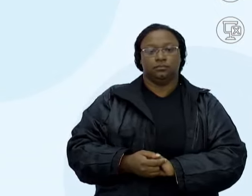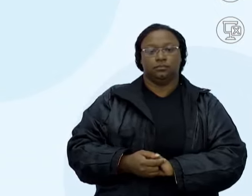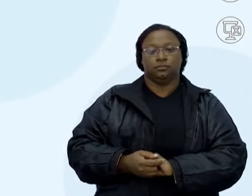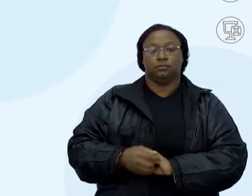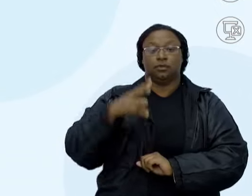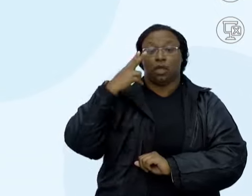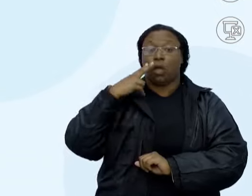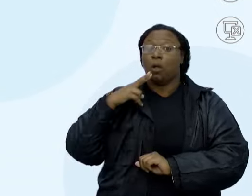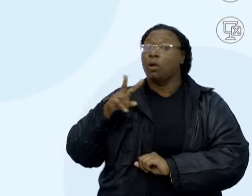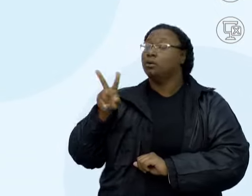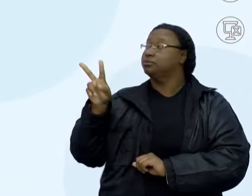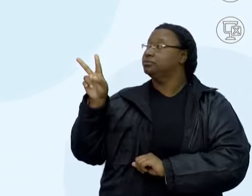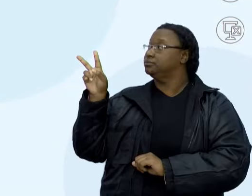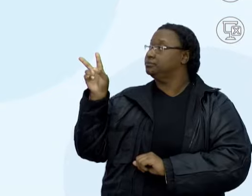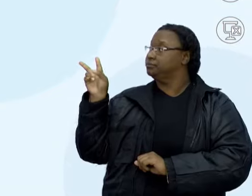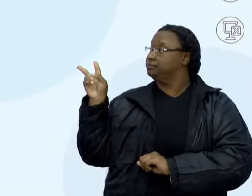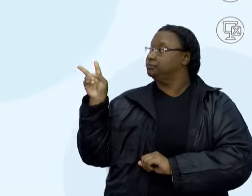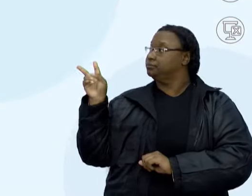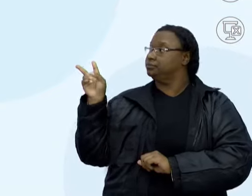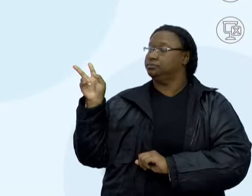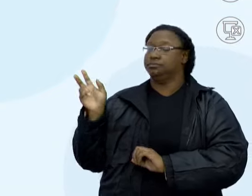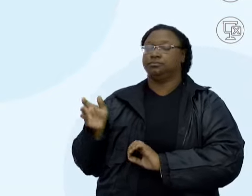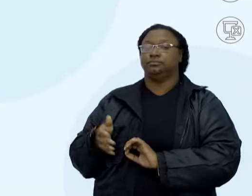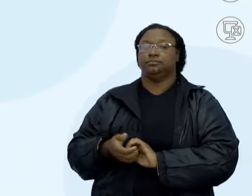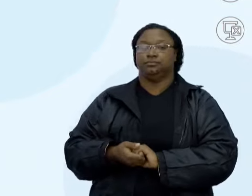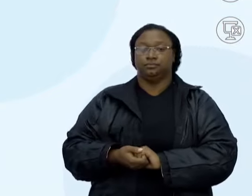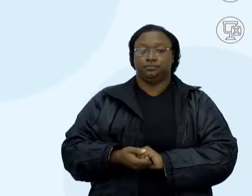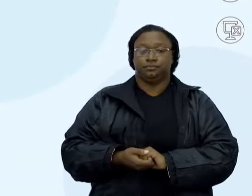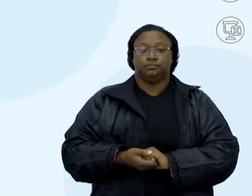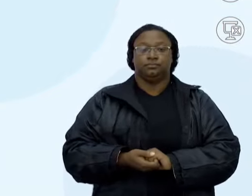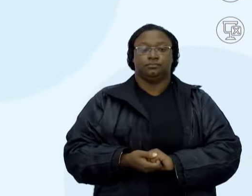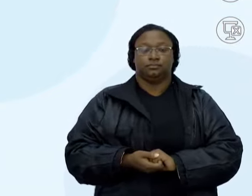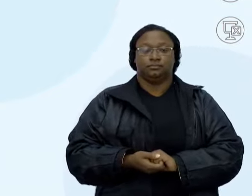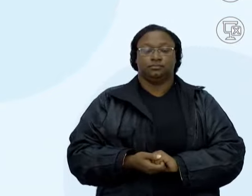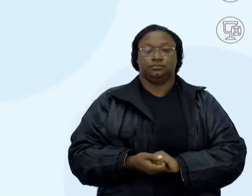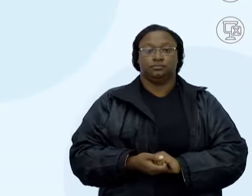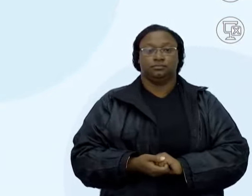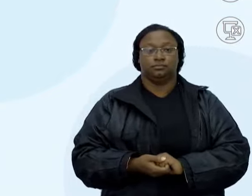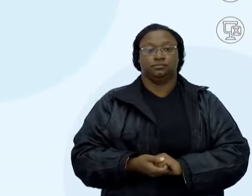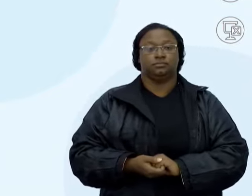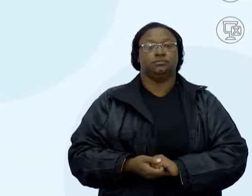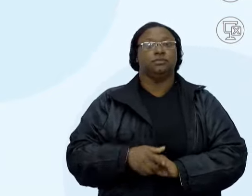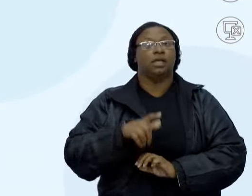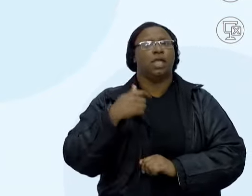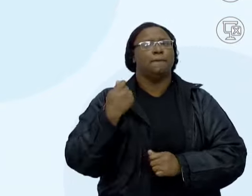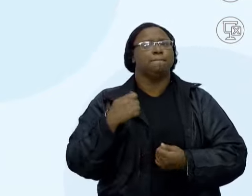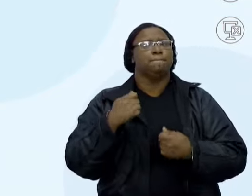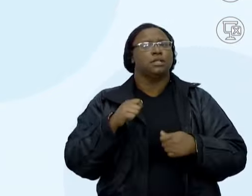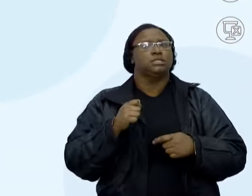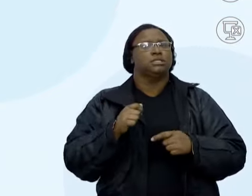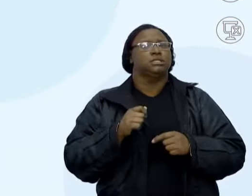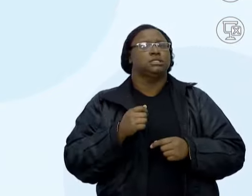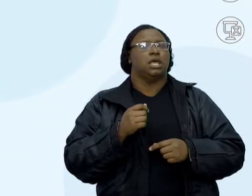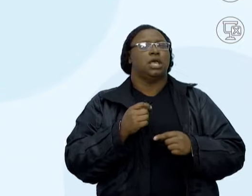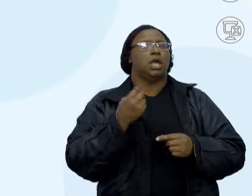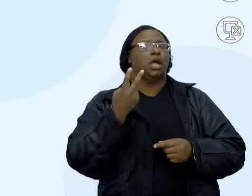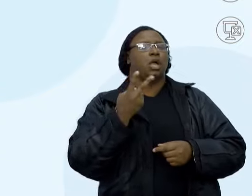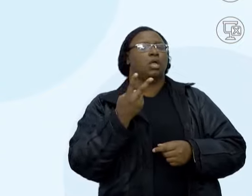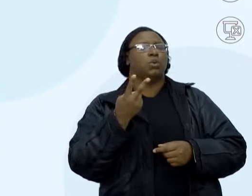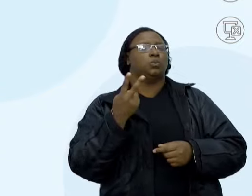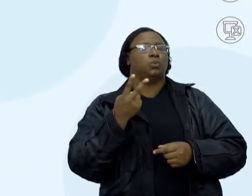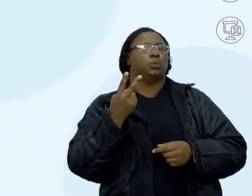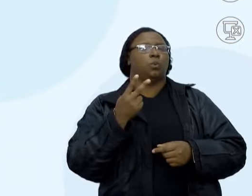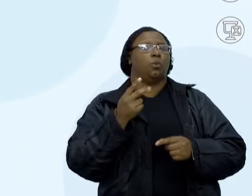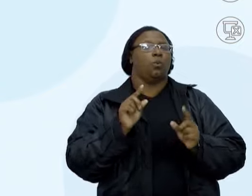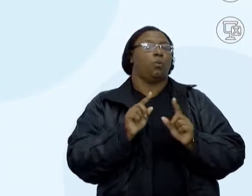querendo determinar, ó, ela tem que ter 2 metros e... Posso fazer